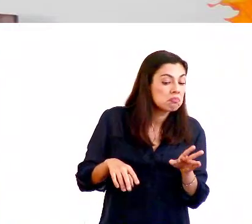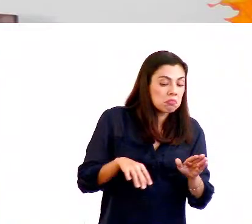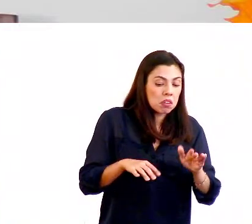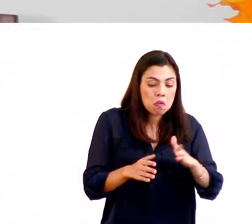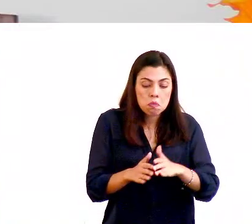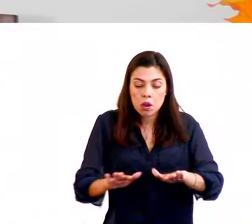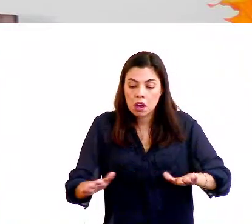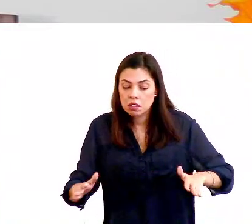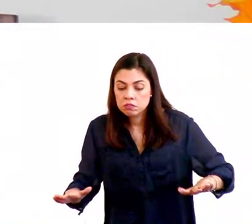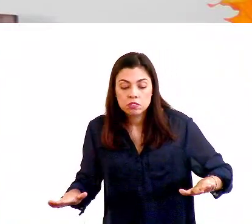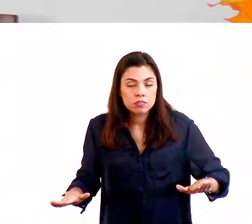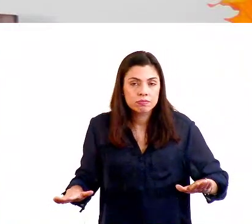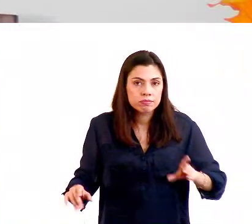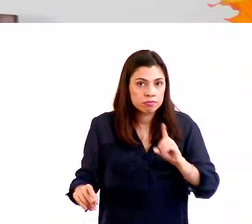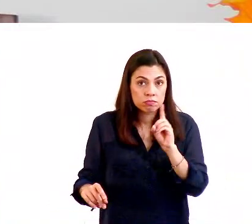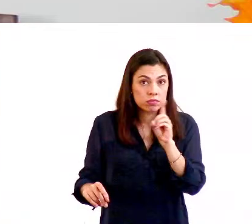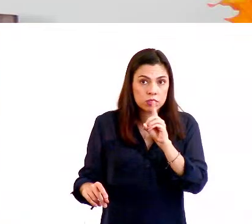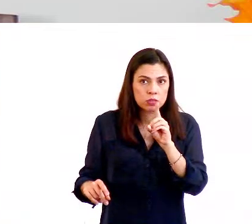segura.